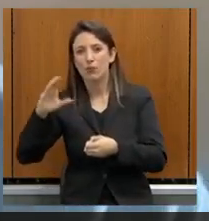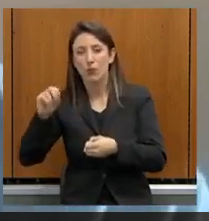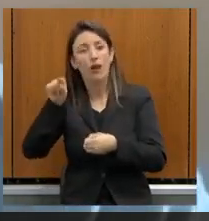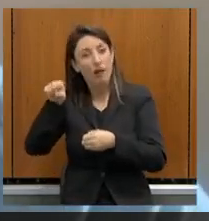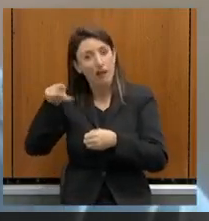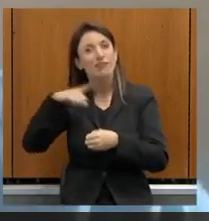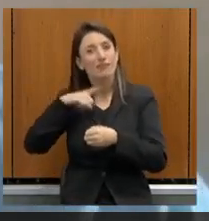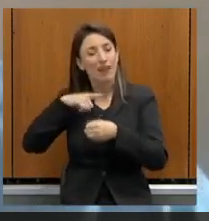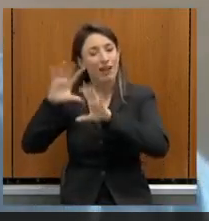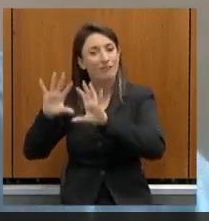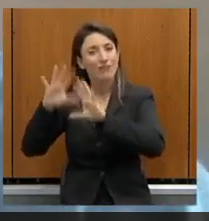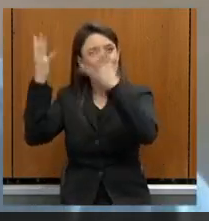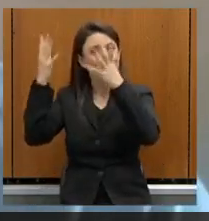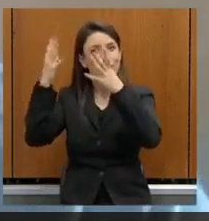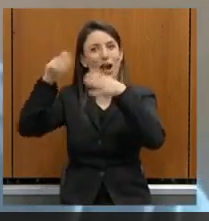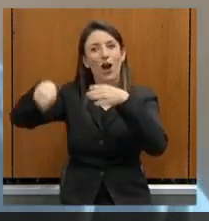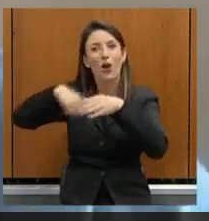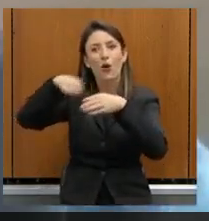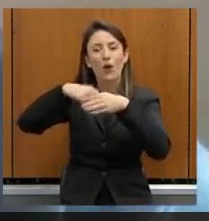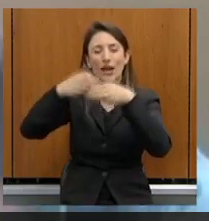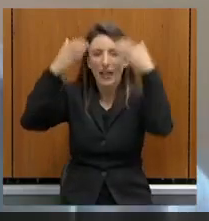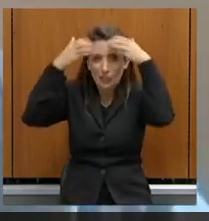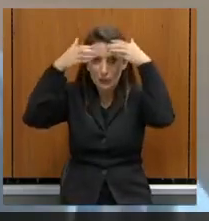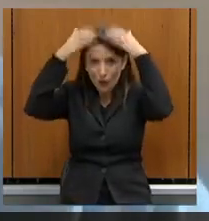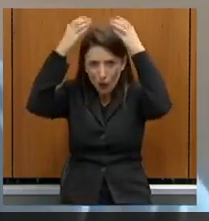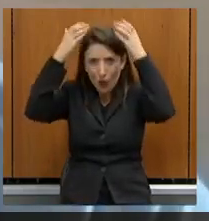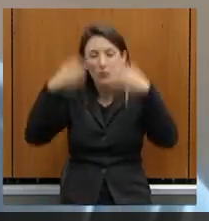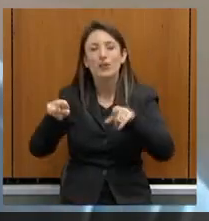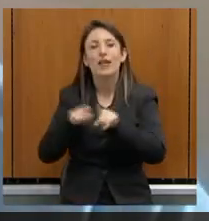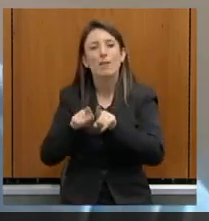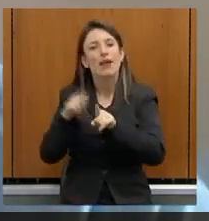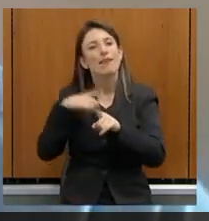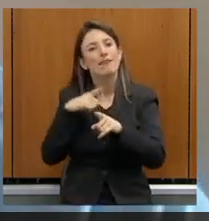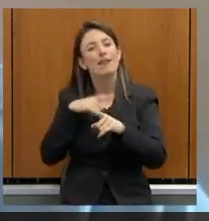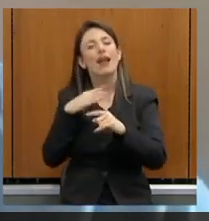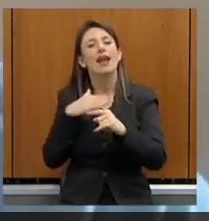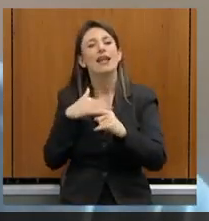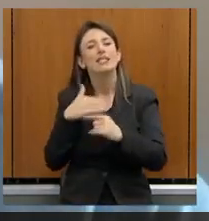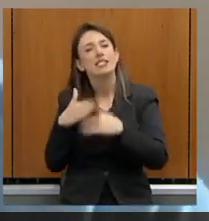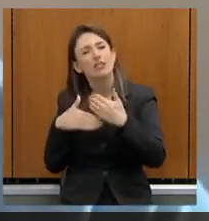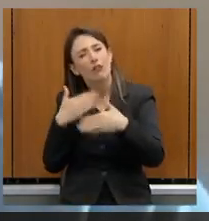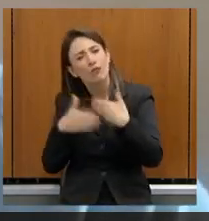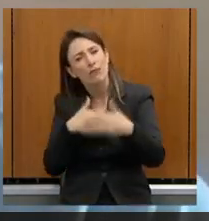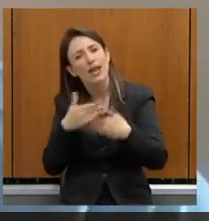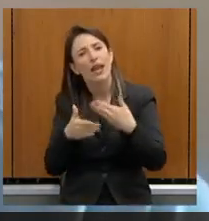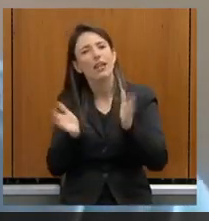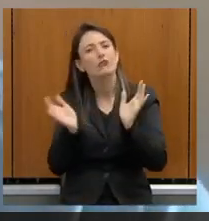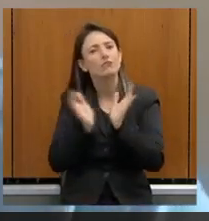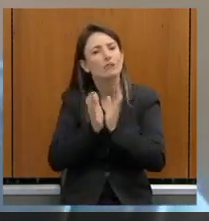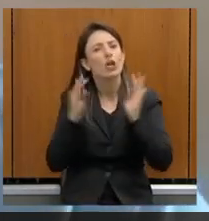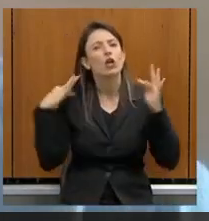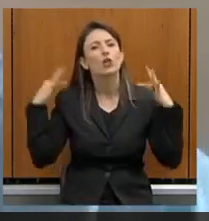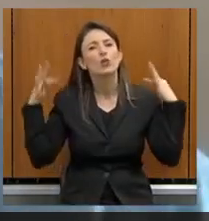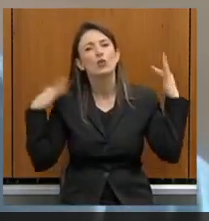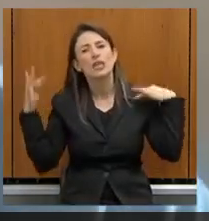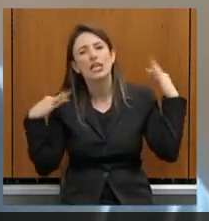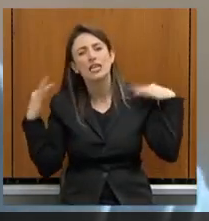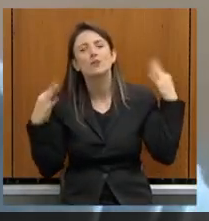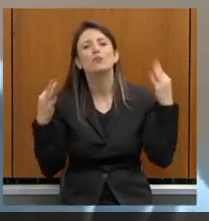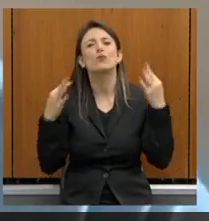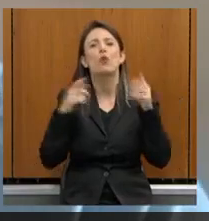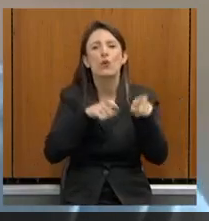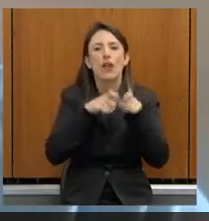Gastronômico, nós temos também o desenvolvimento do turismo rural e ecológico no nosso